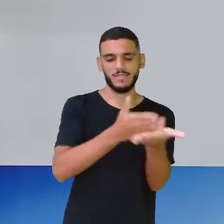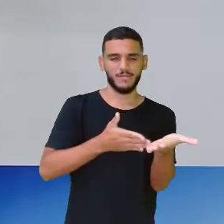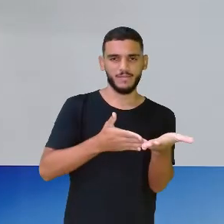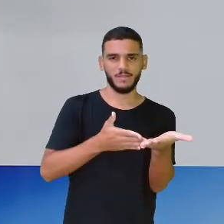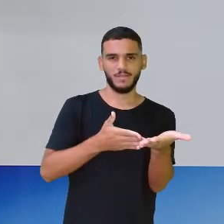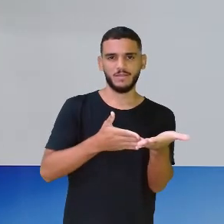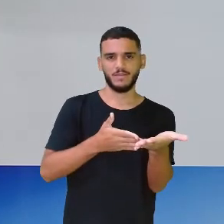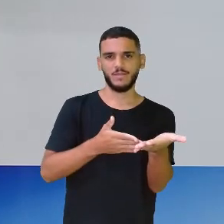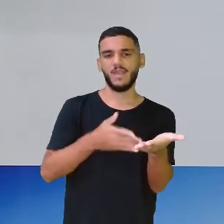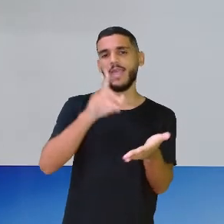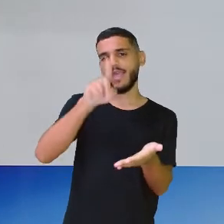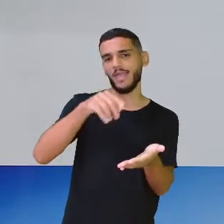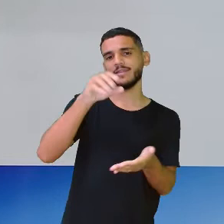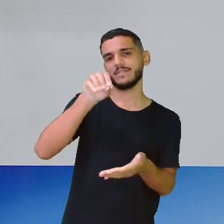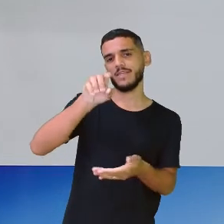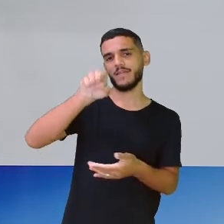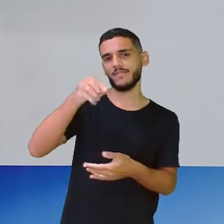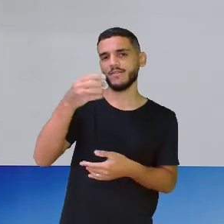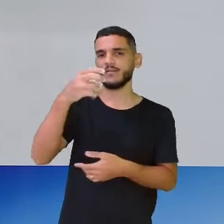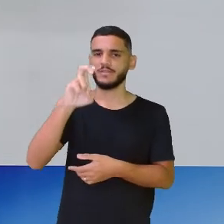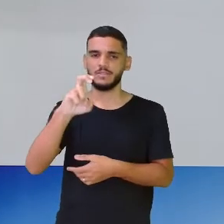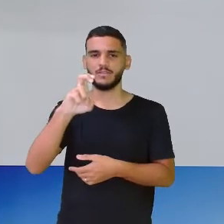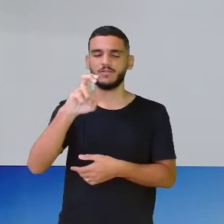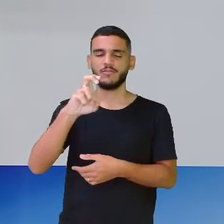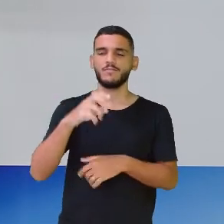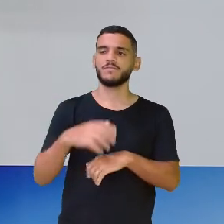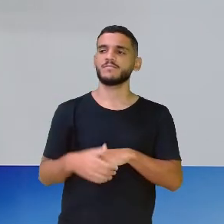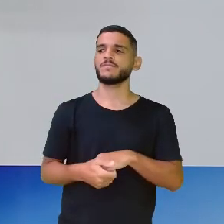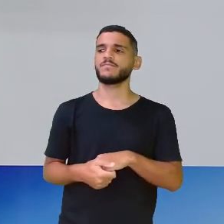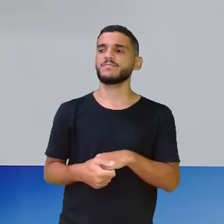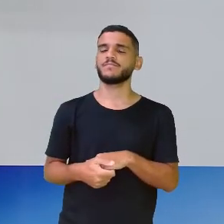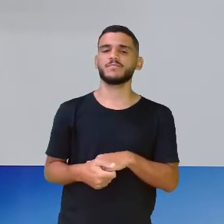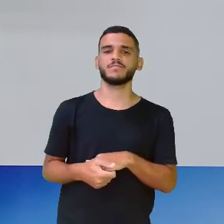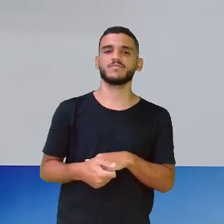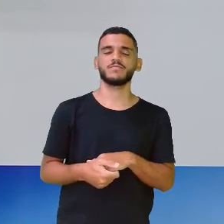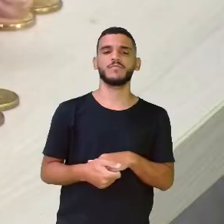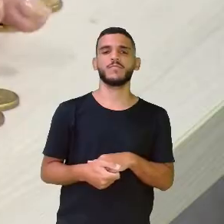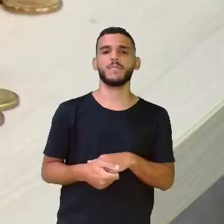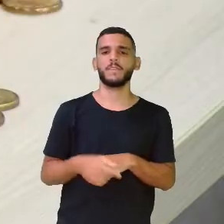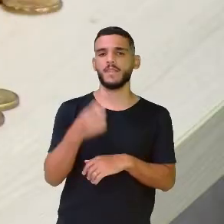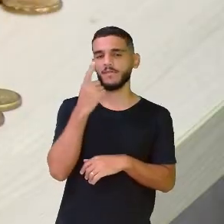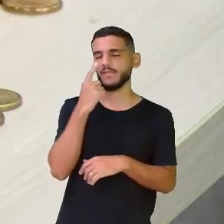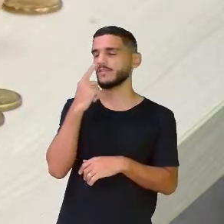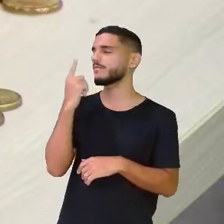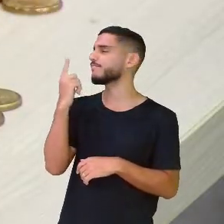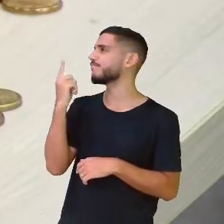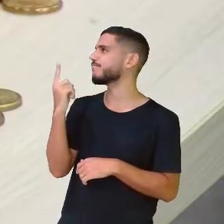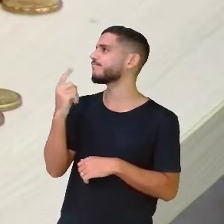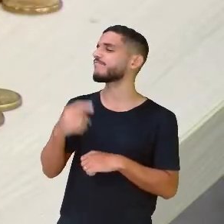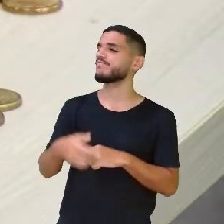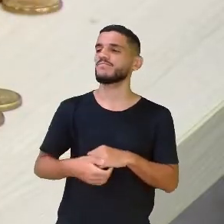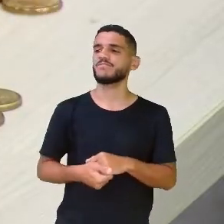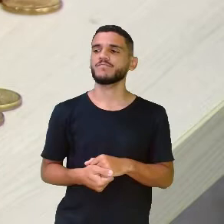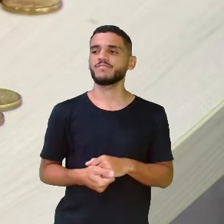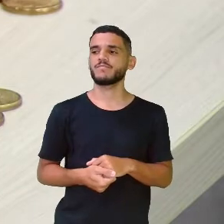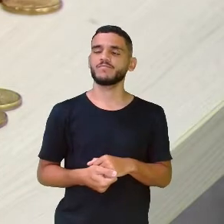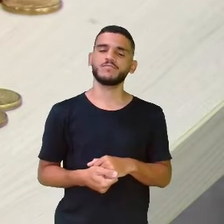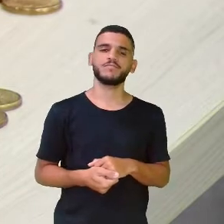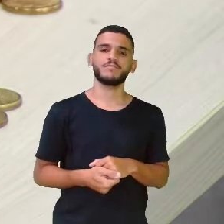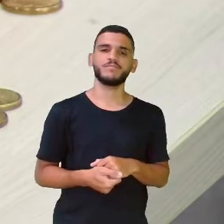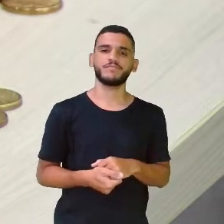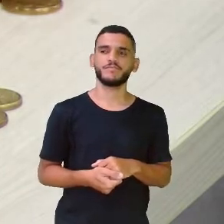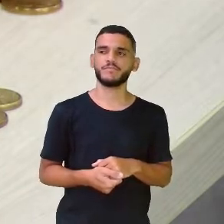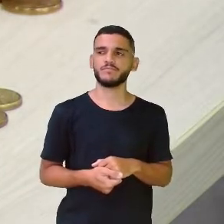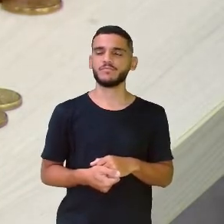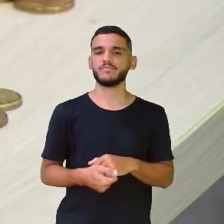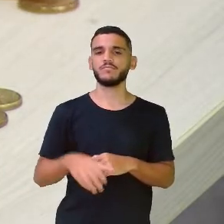é a metade de um inteiro. Ó, 10, 20, 30, 40,